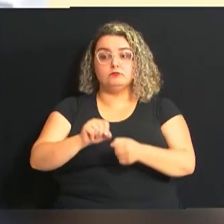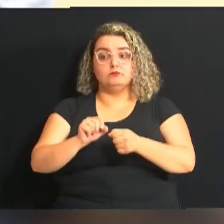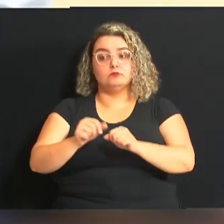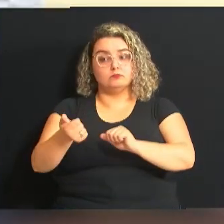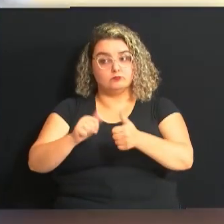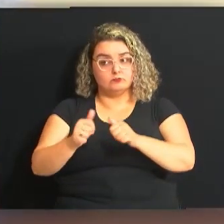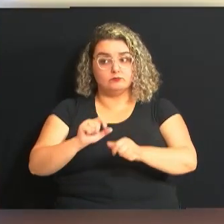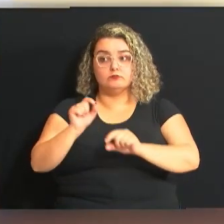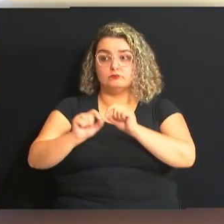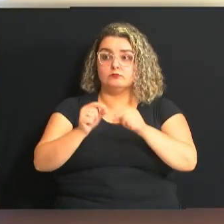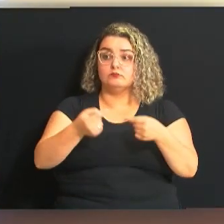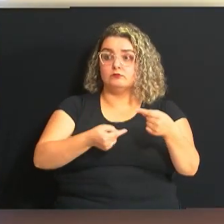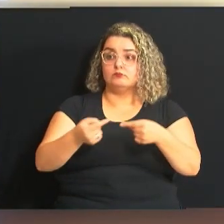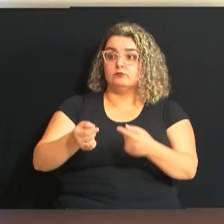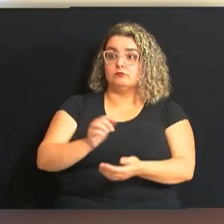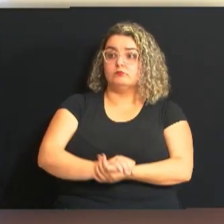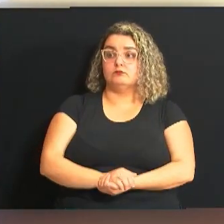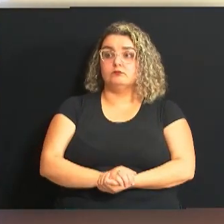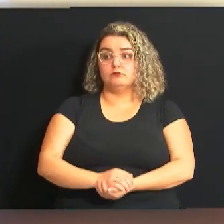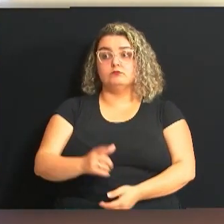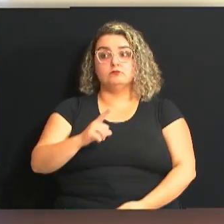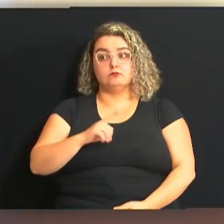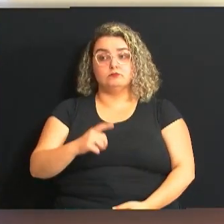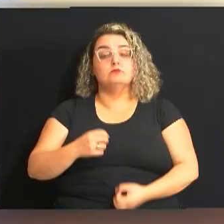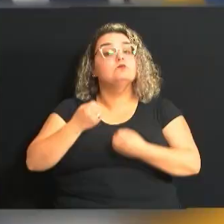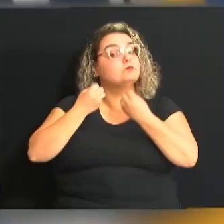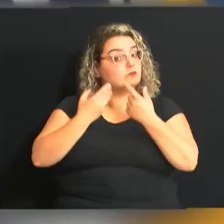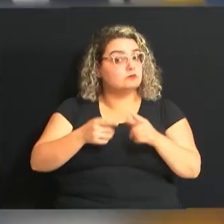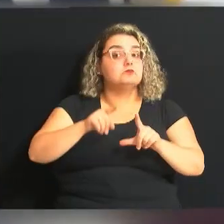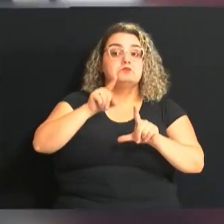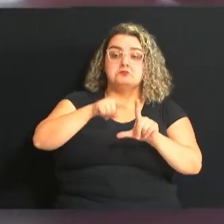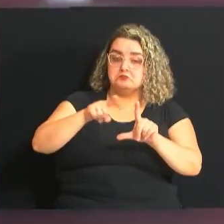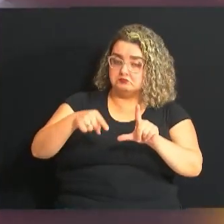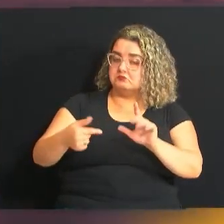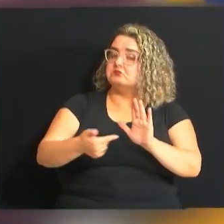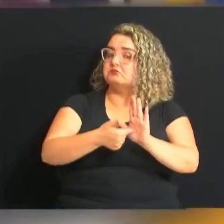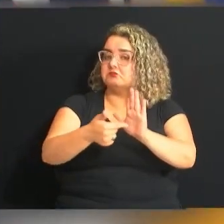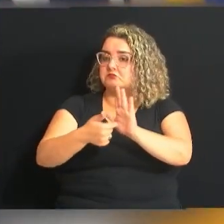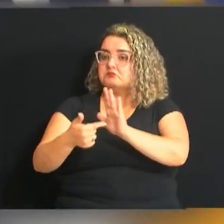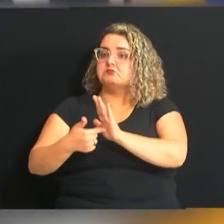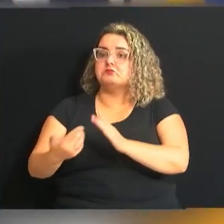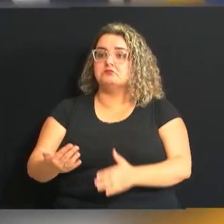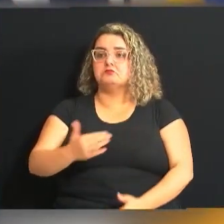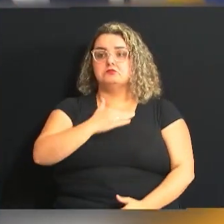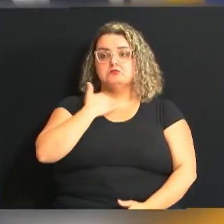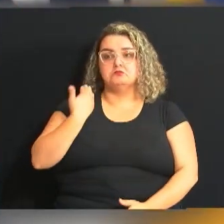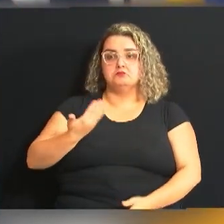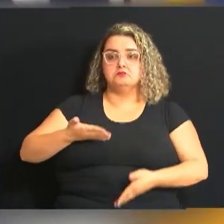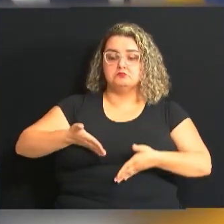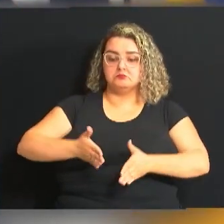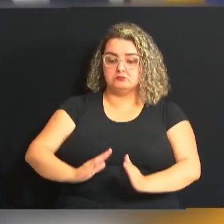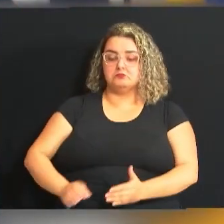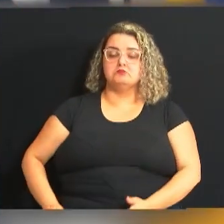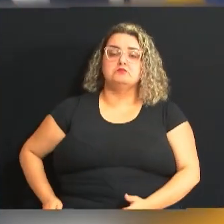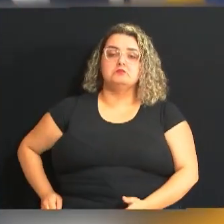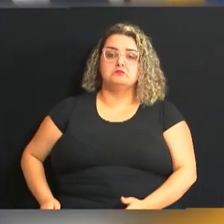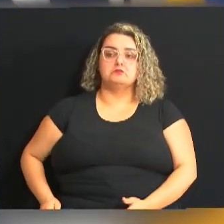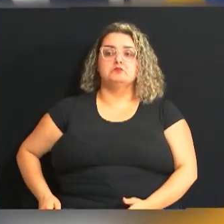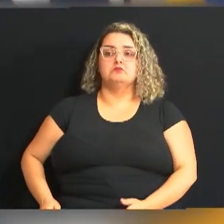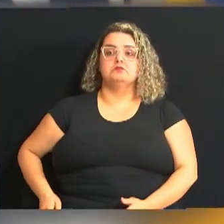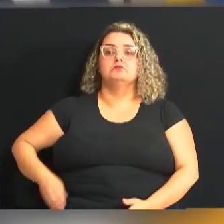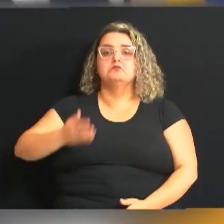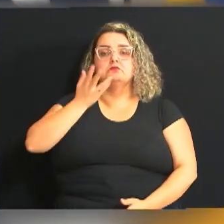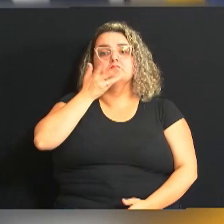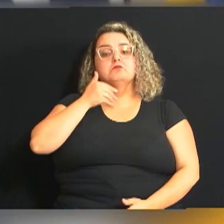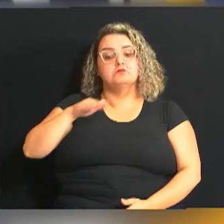que foi debatido. Tivemos alguns bons indicadores. Mortalidade infantil no nosso município, ela é uma mortalidade